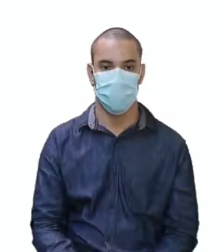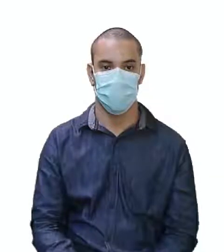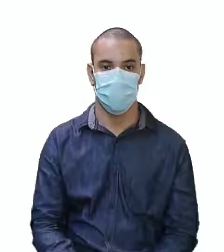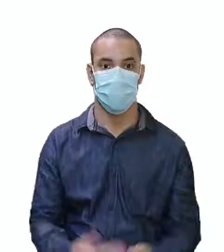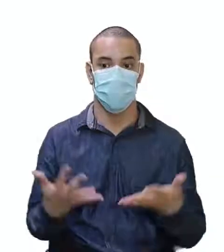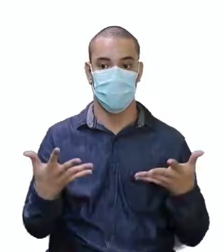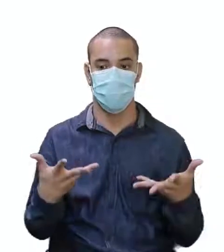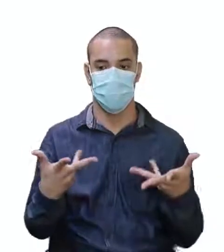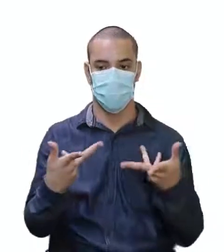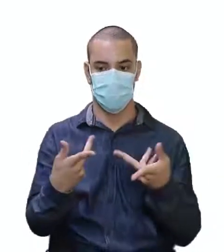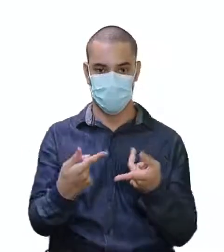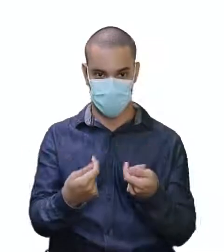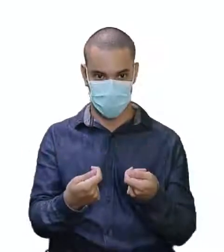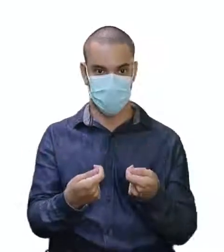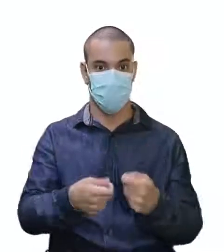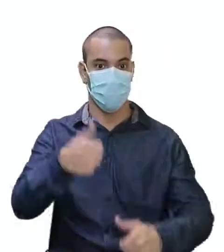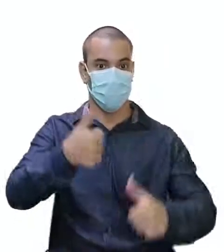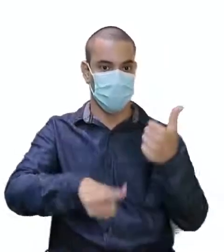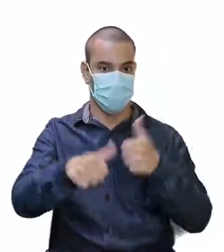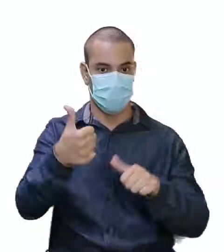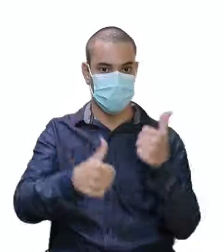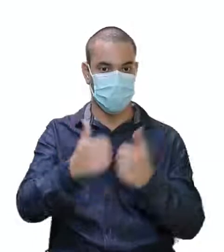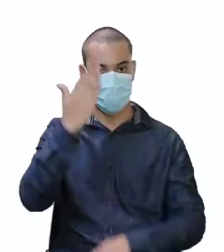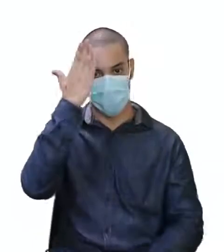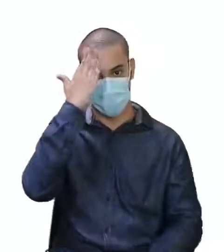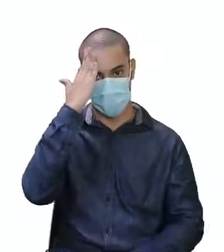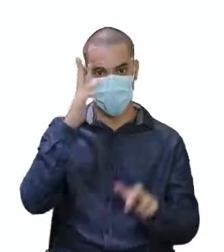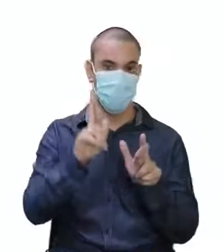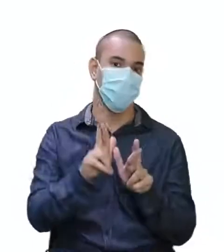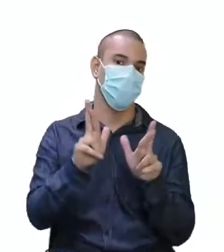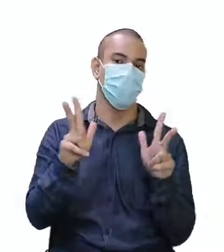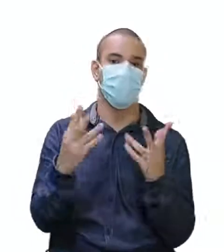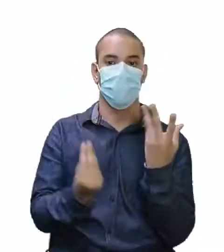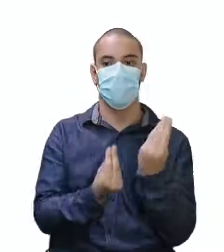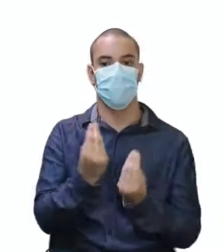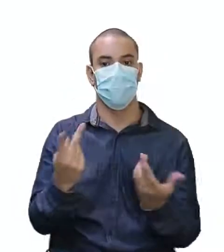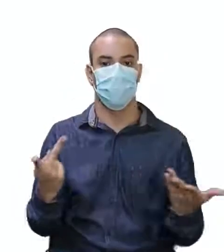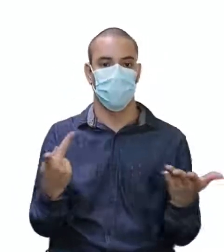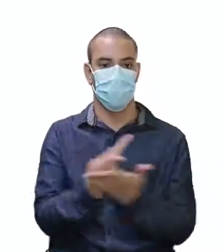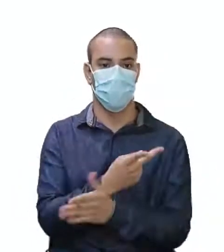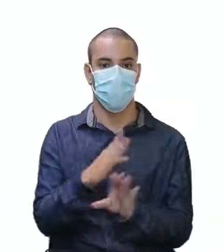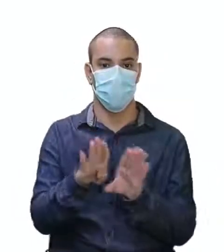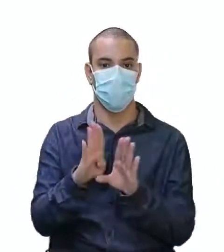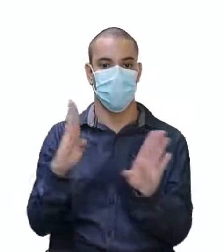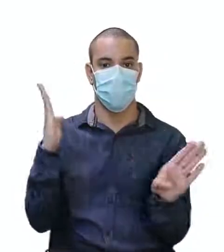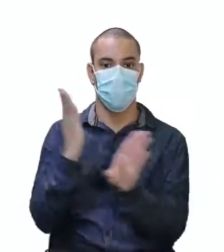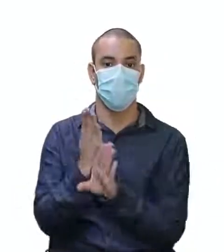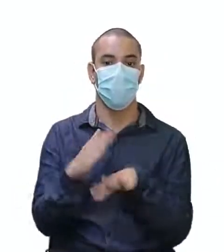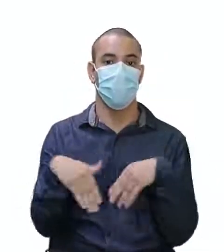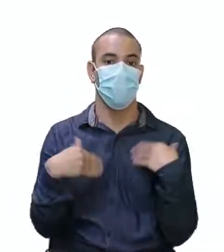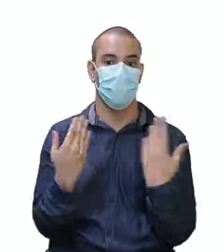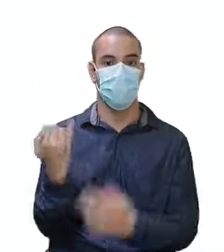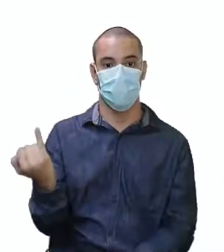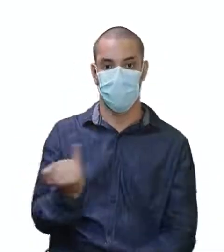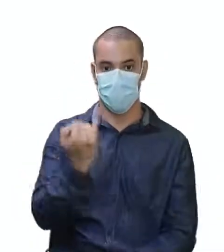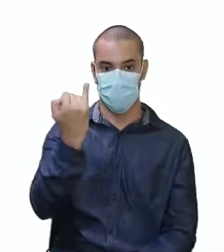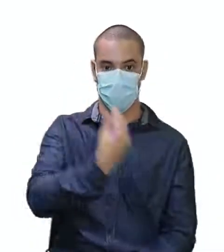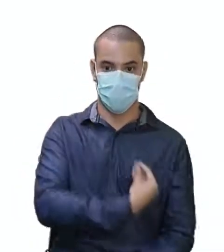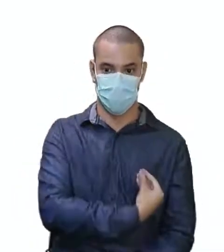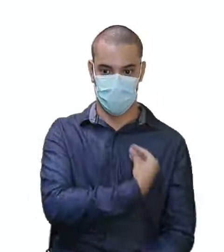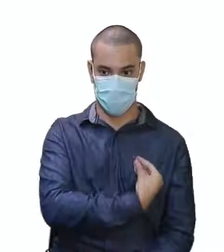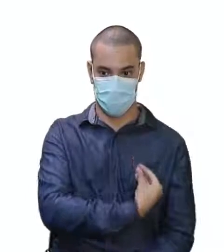Bom, habilidades. Analisar e diferenciar os fatores ecológicos e identificar a sua importância para a manutenção da